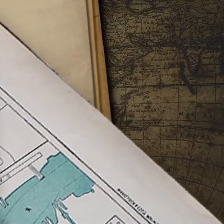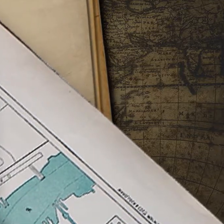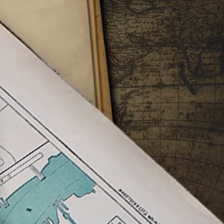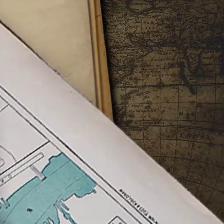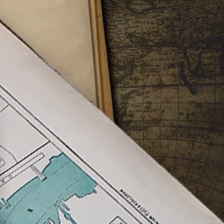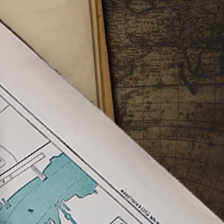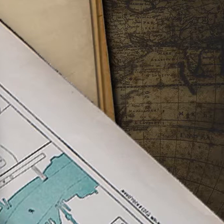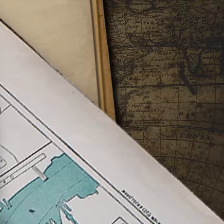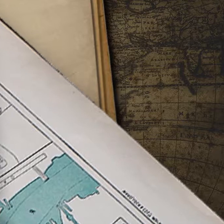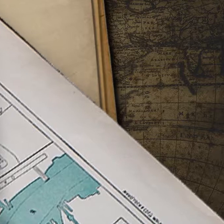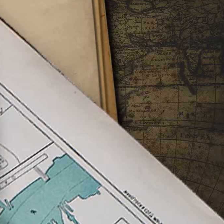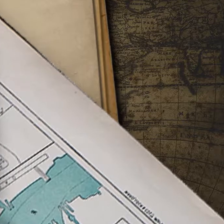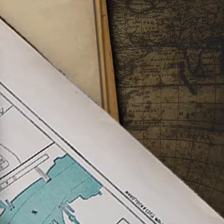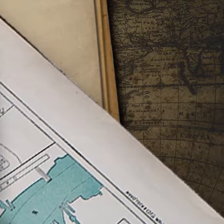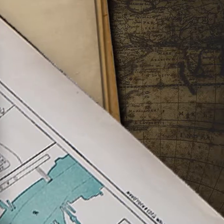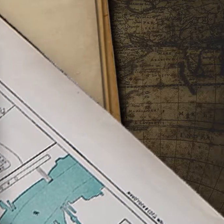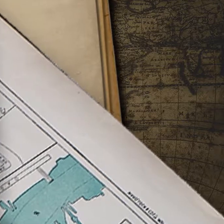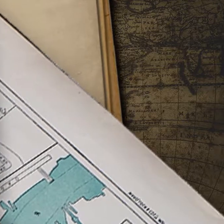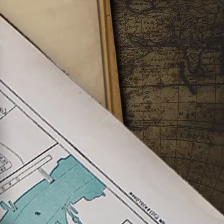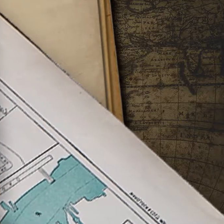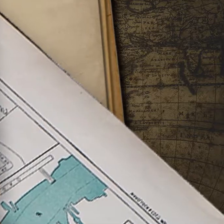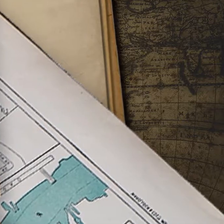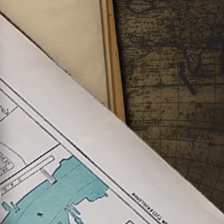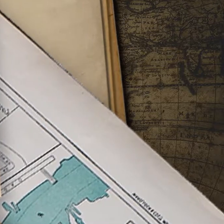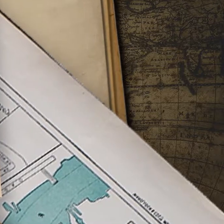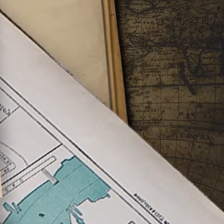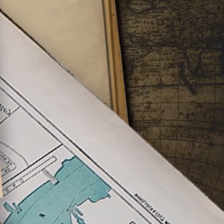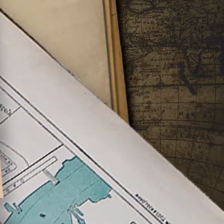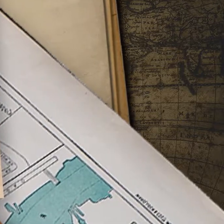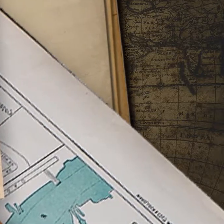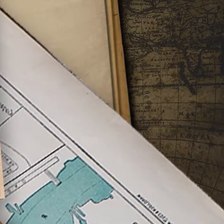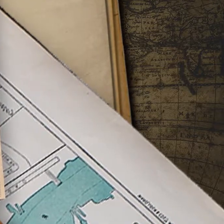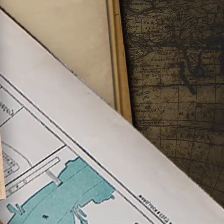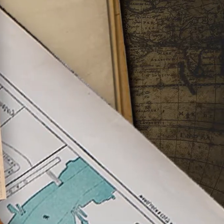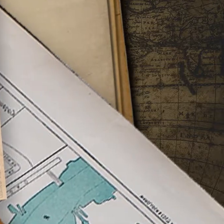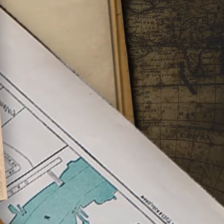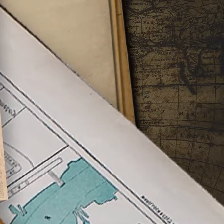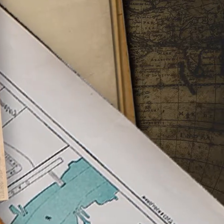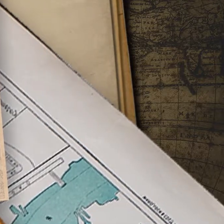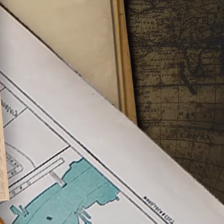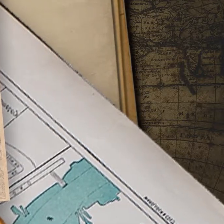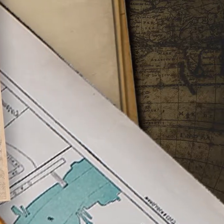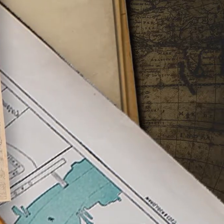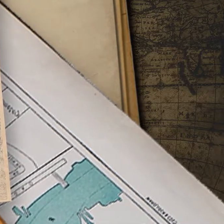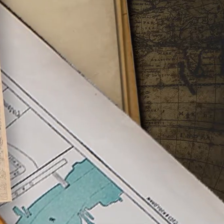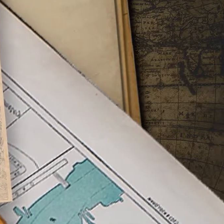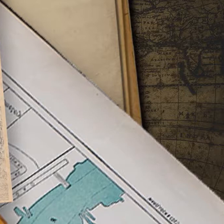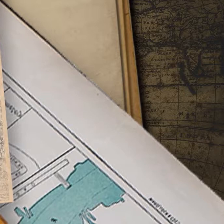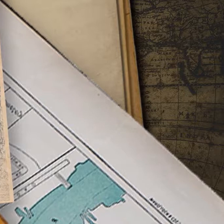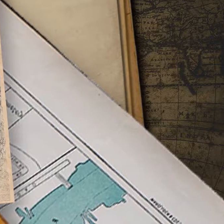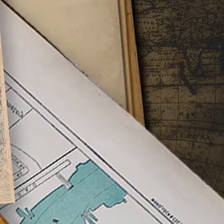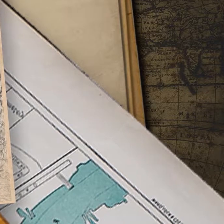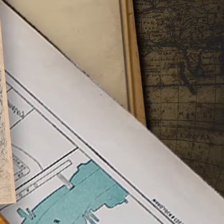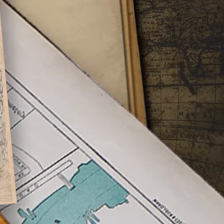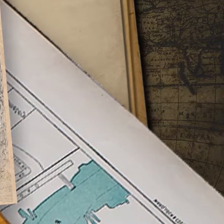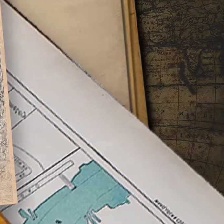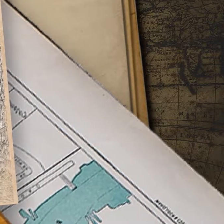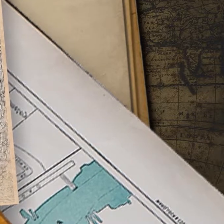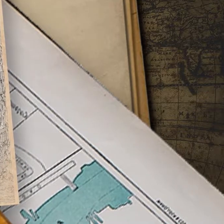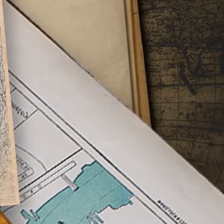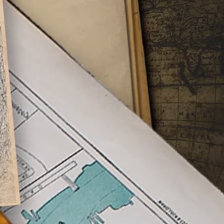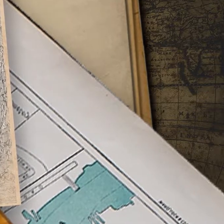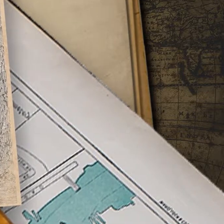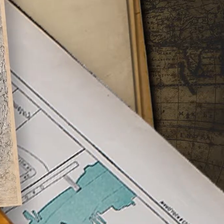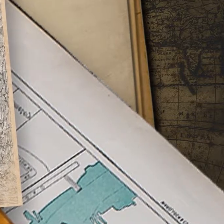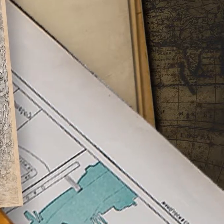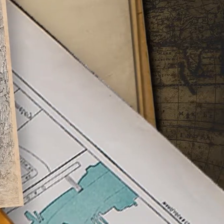um pano na cabeça, sua roupa é toda feita de trapos e ela está descalça. A criança também está descalça e se veste